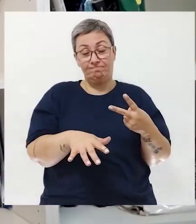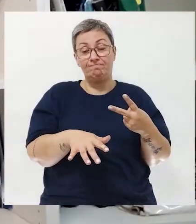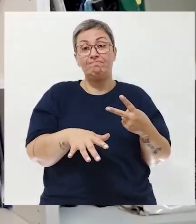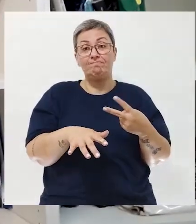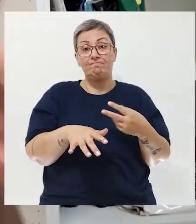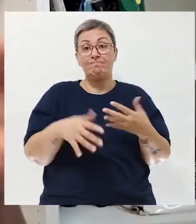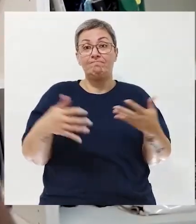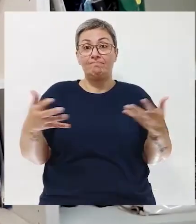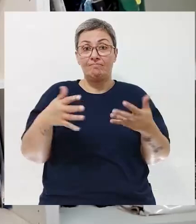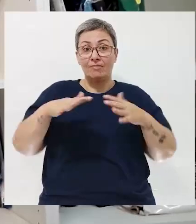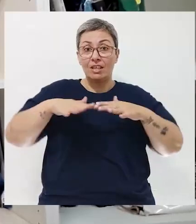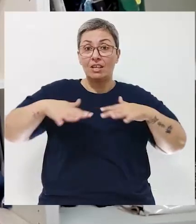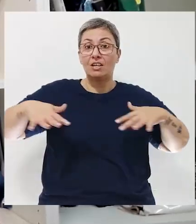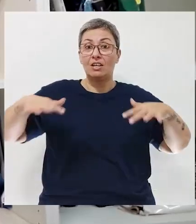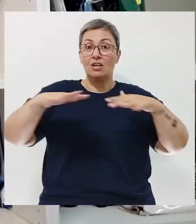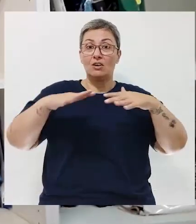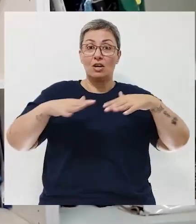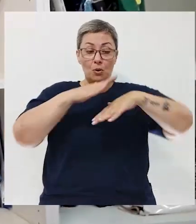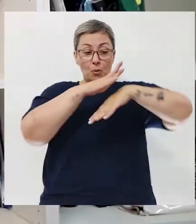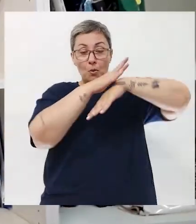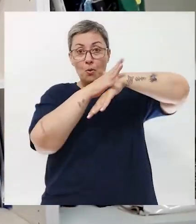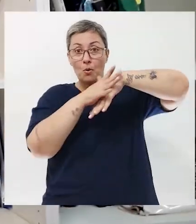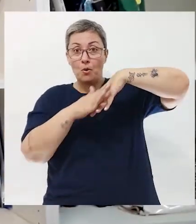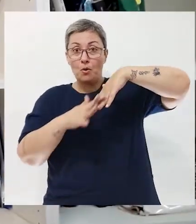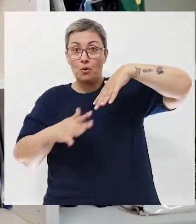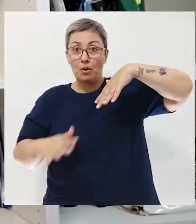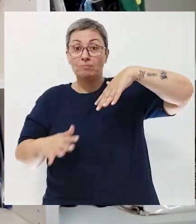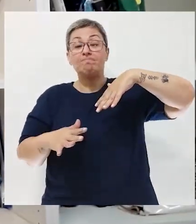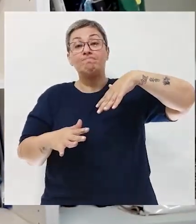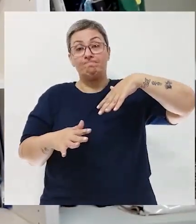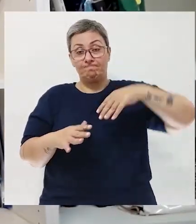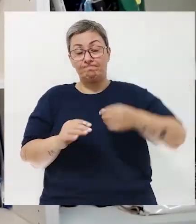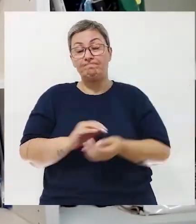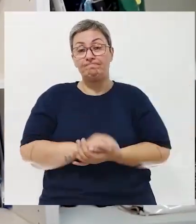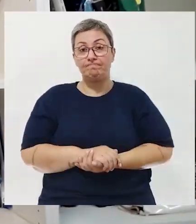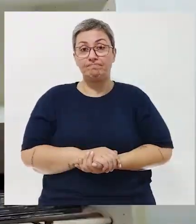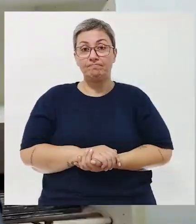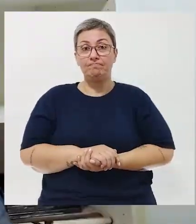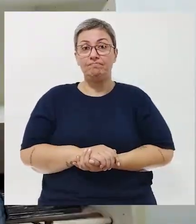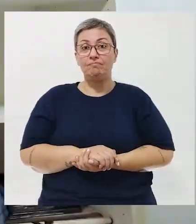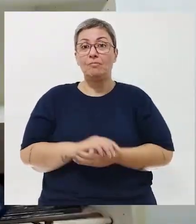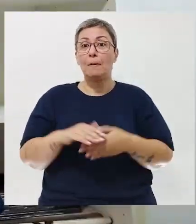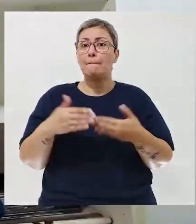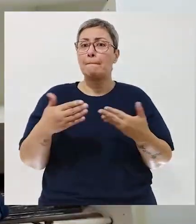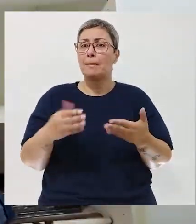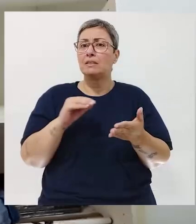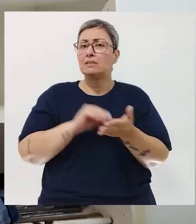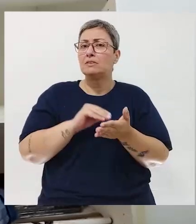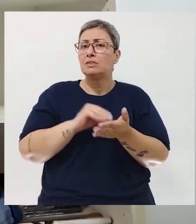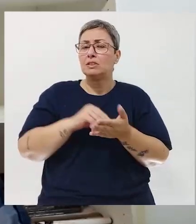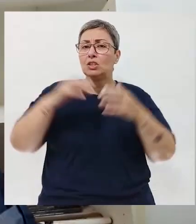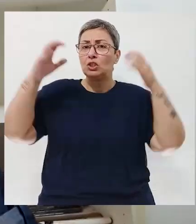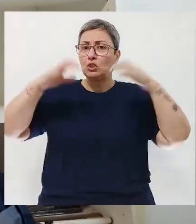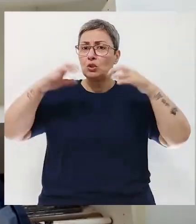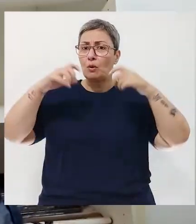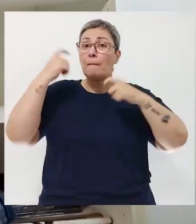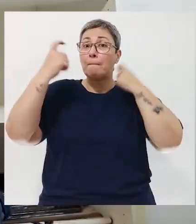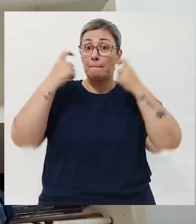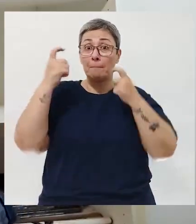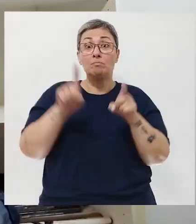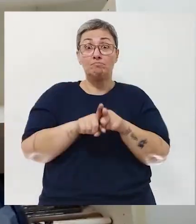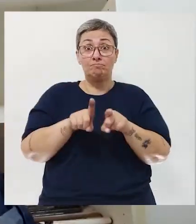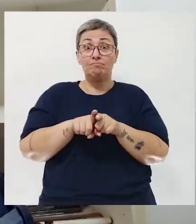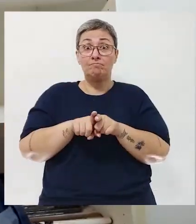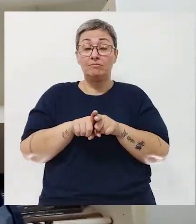deslizamentos em áreas de encosta e elevados, né? Mas a falta de chuva preocupa